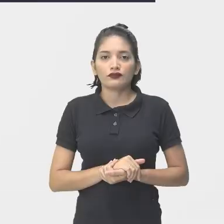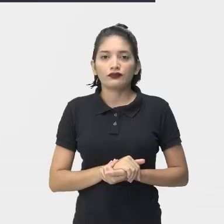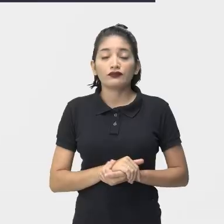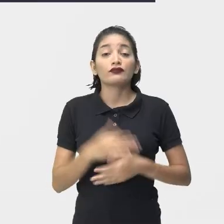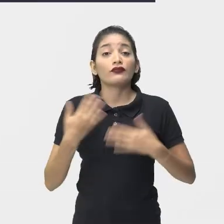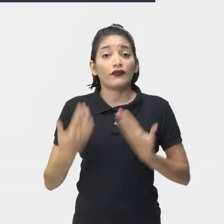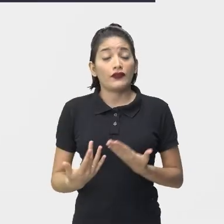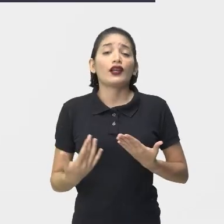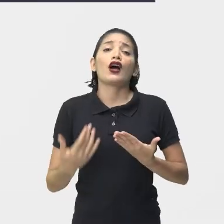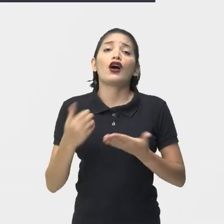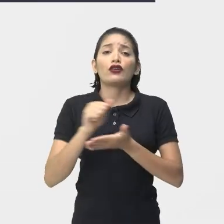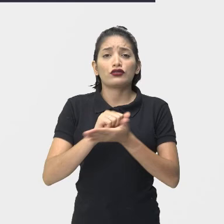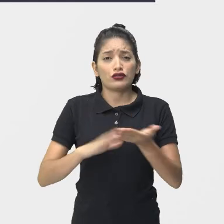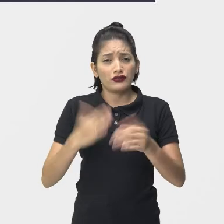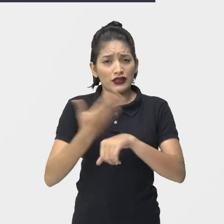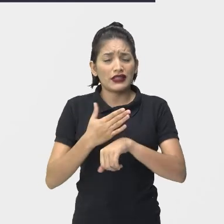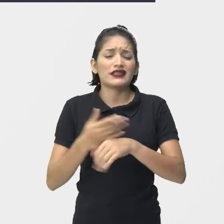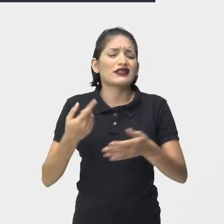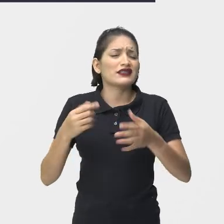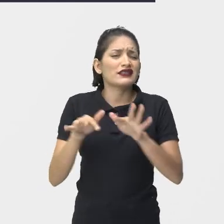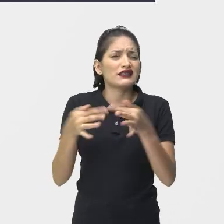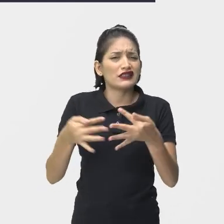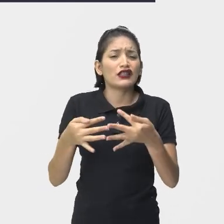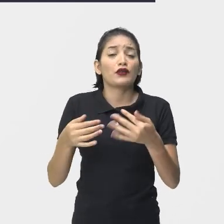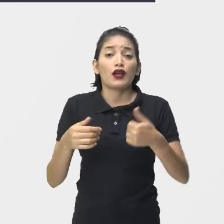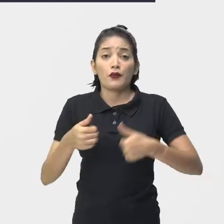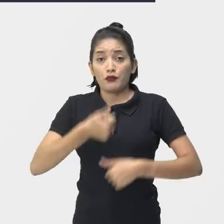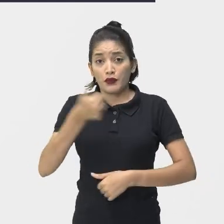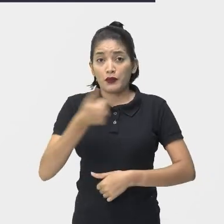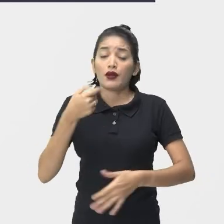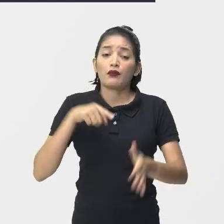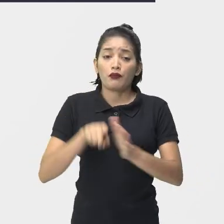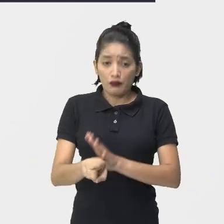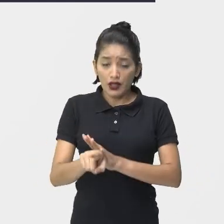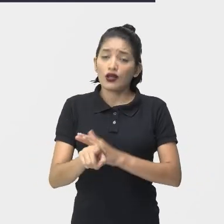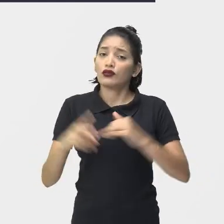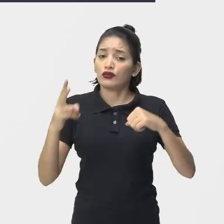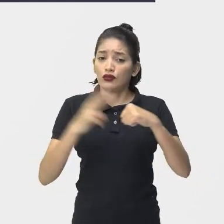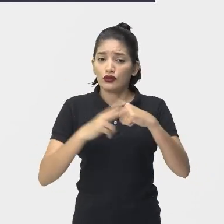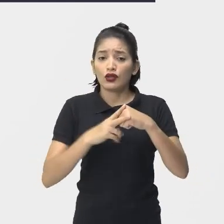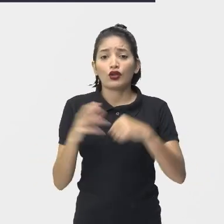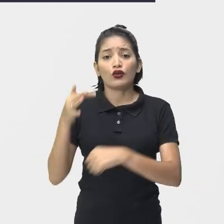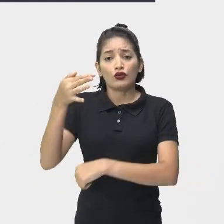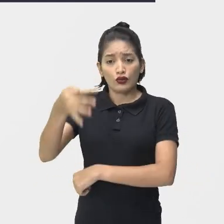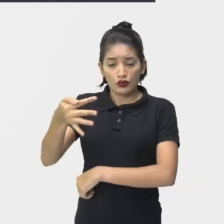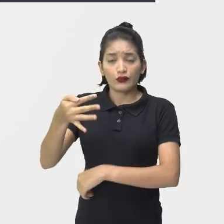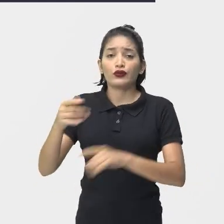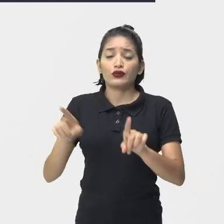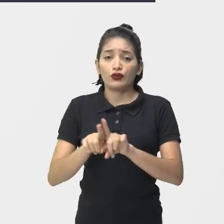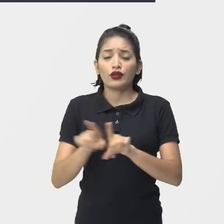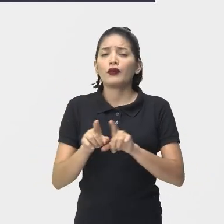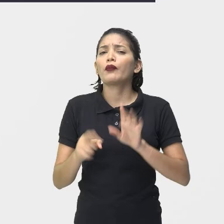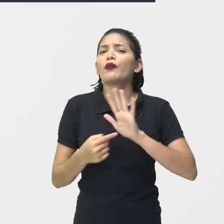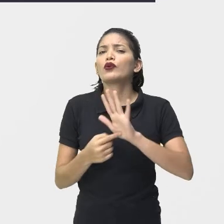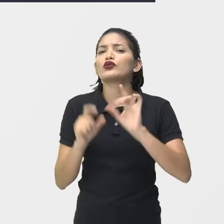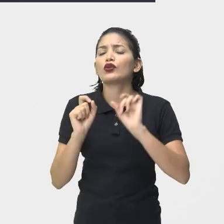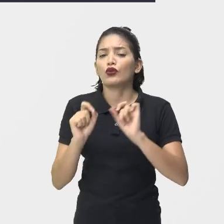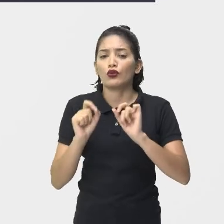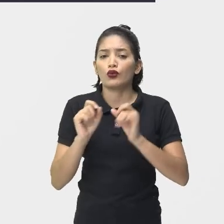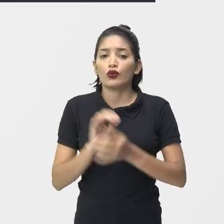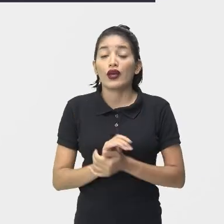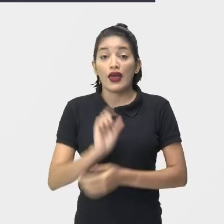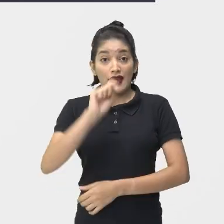Nossa dinâmica é muito simples. Questão 1, você vai utilizar verbos no futuro imperfeito do indicativo para expressar